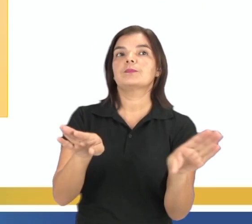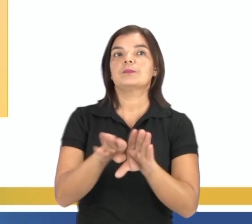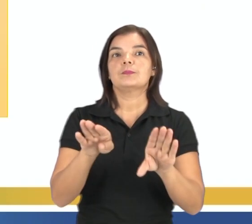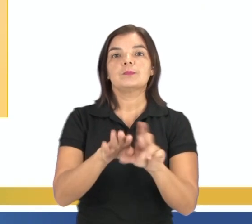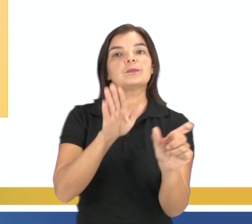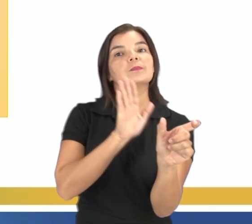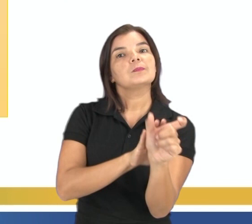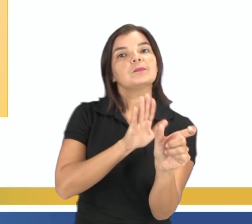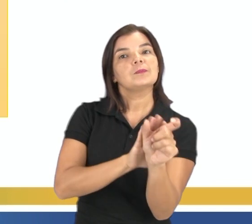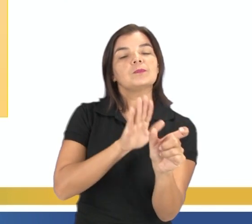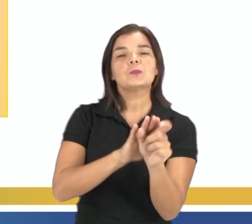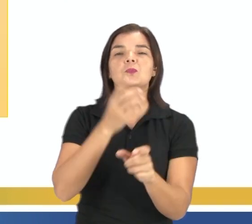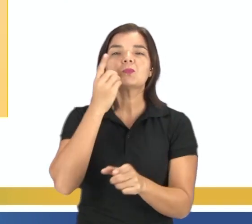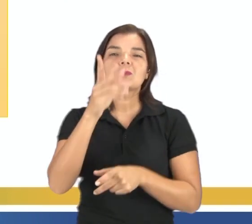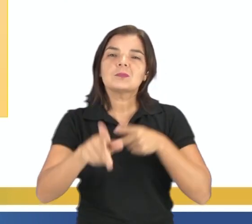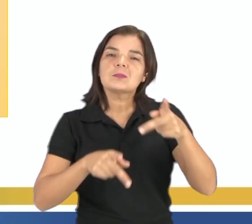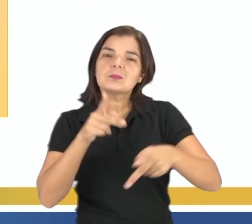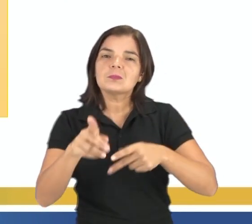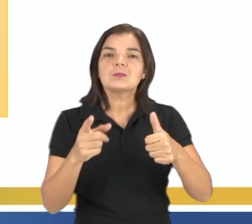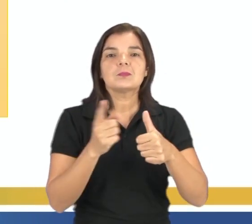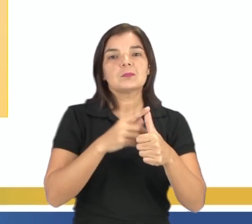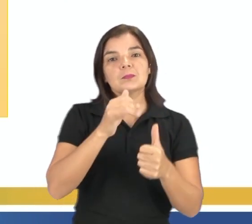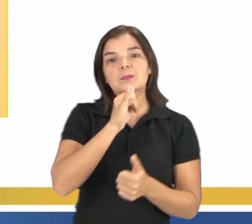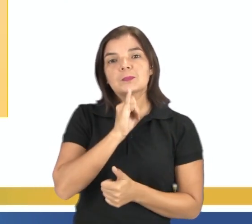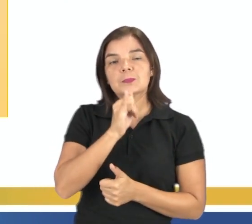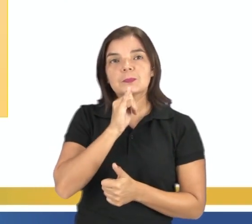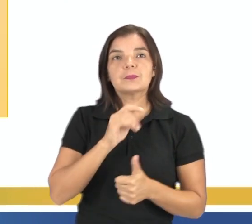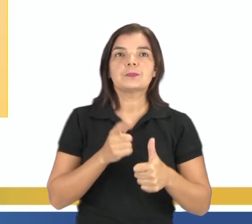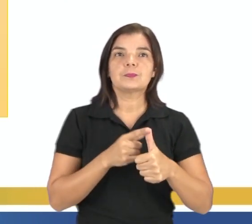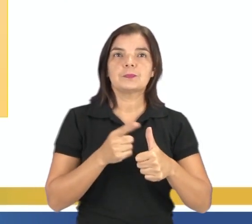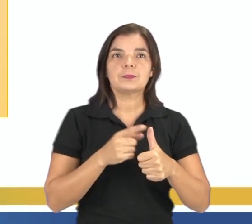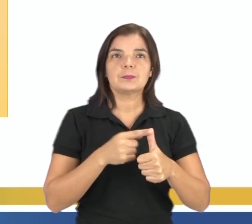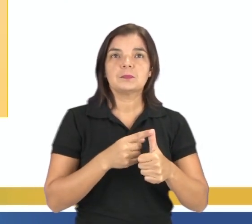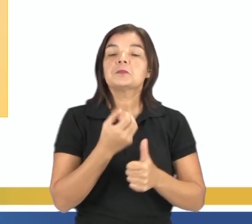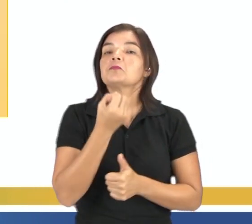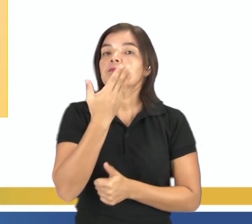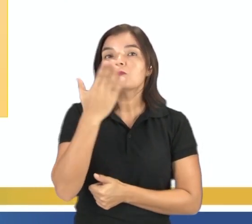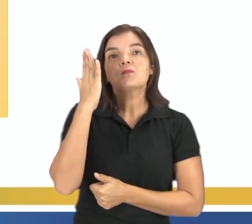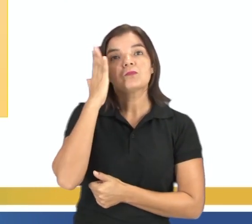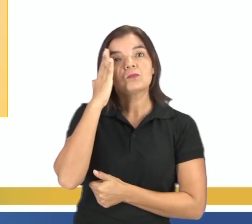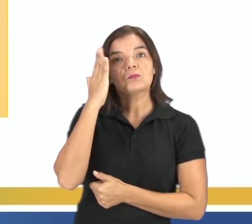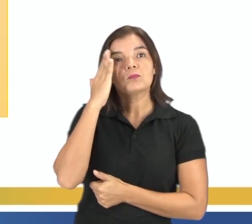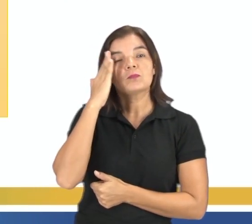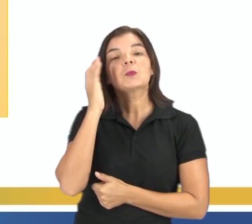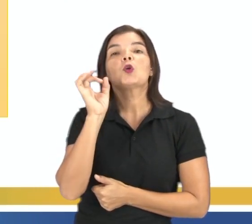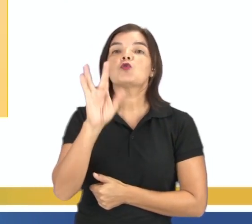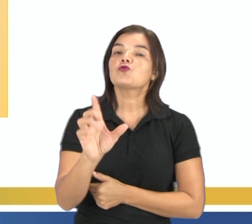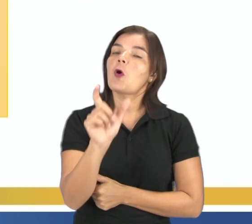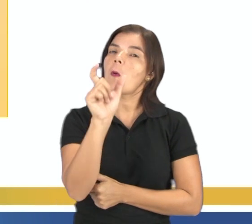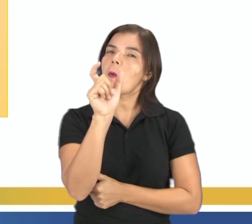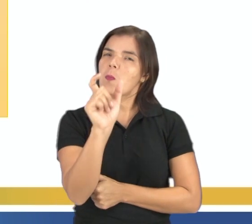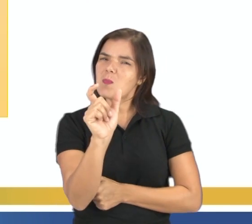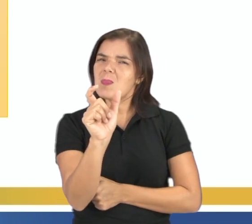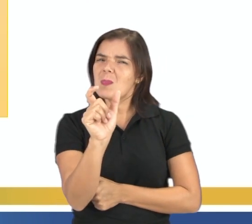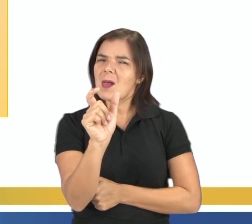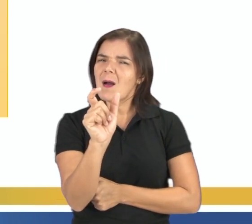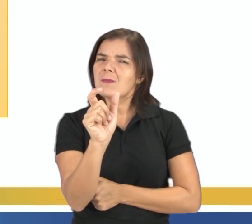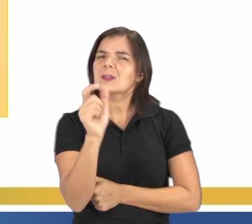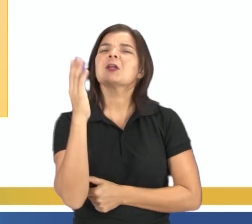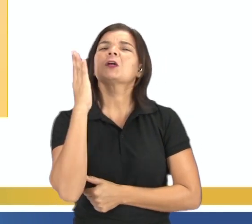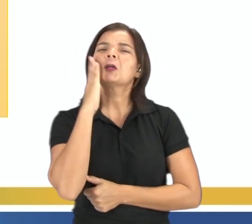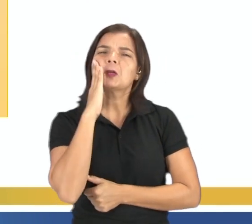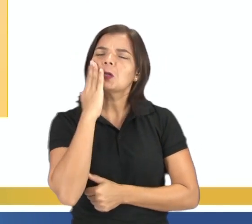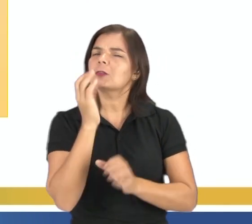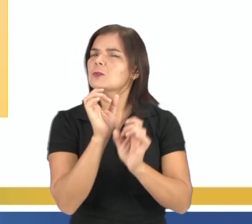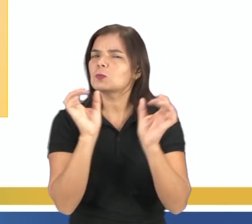em ditados populares. No primeiro exemplo aí eu tenho: para bom entendedor, meia palavra basta. Mas e